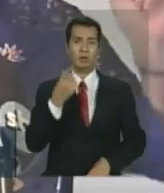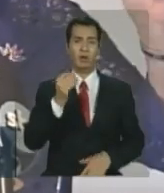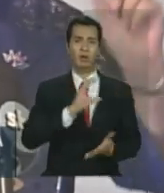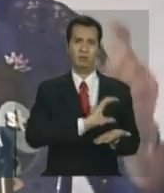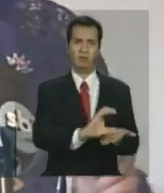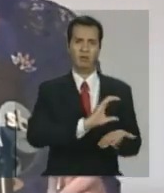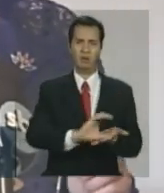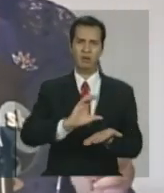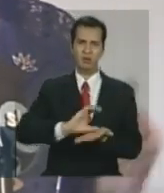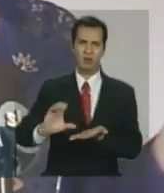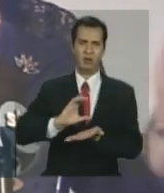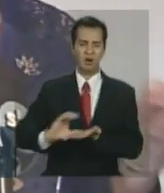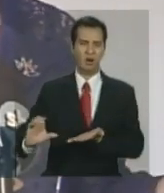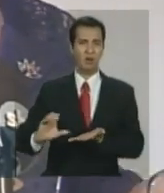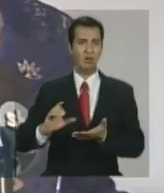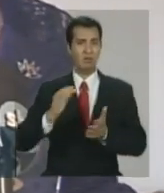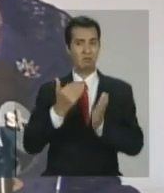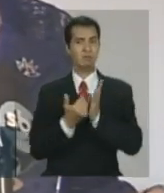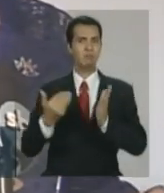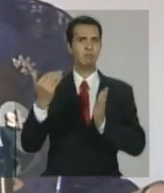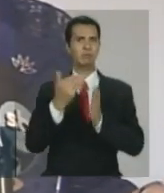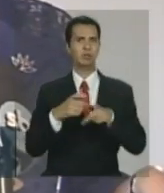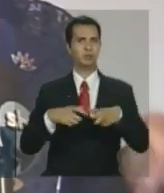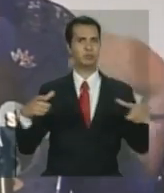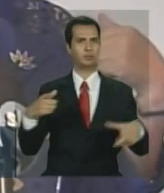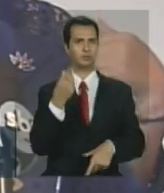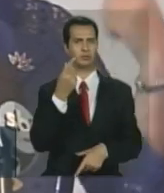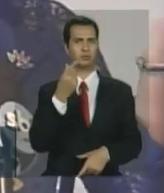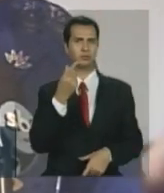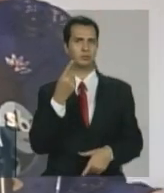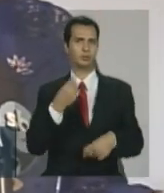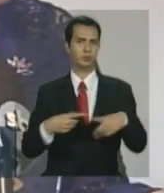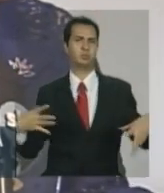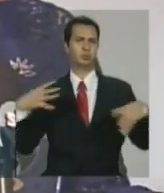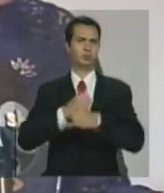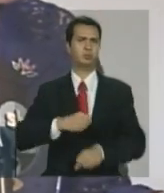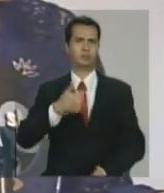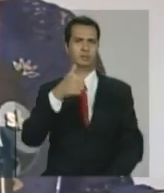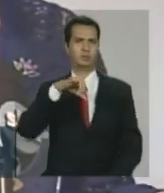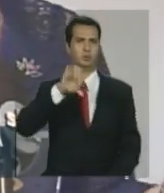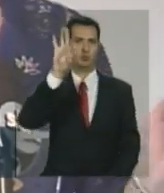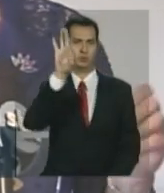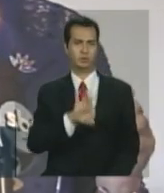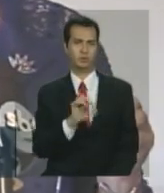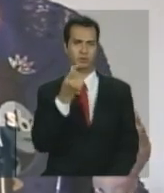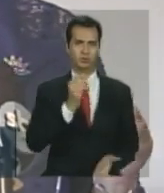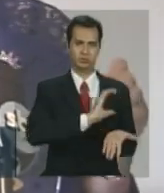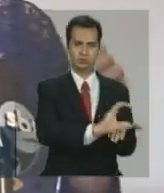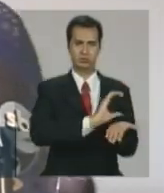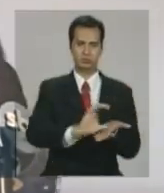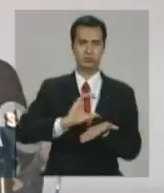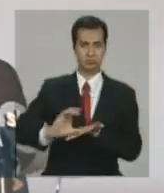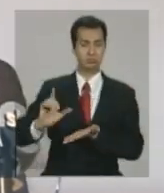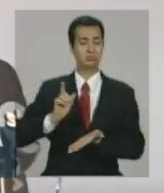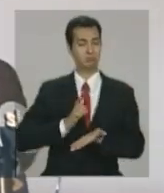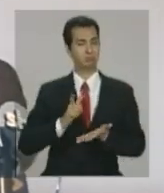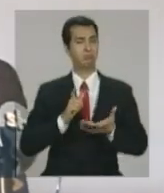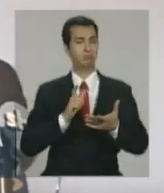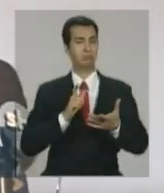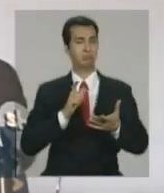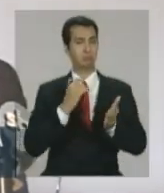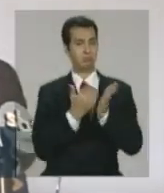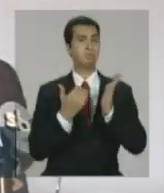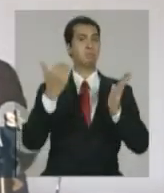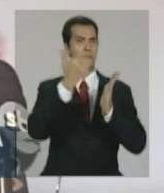investimento um pouco maior do que os 19% que aparece na nossa taxa de investimento. É muito possível